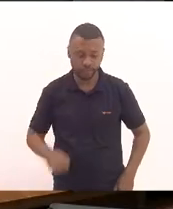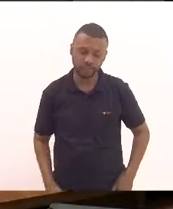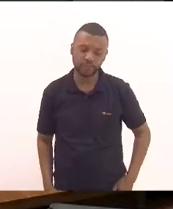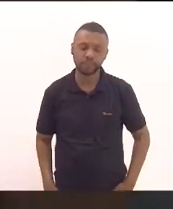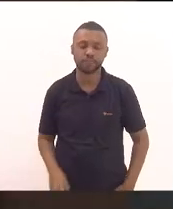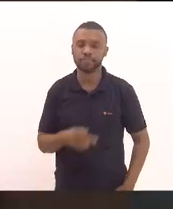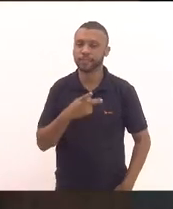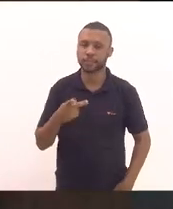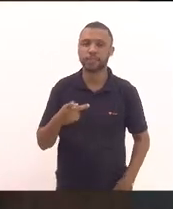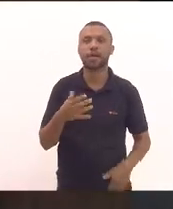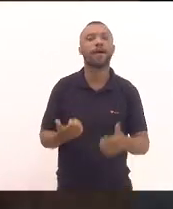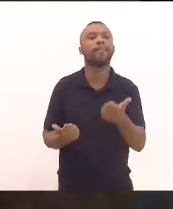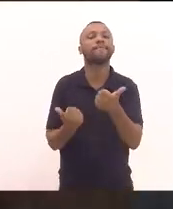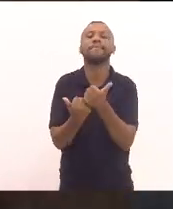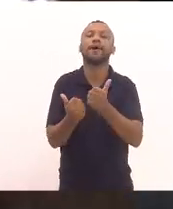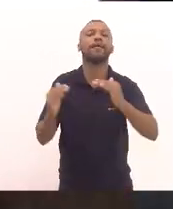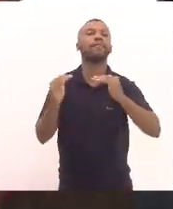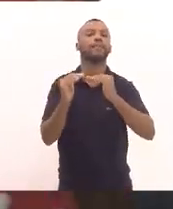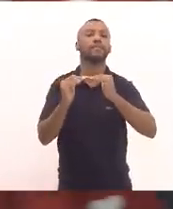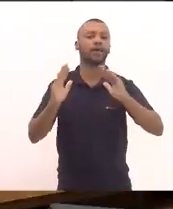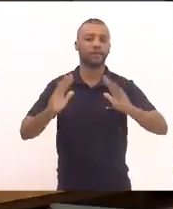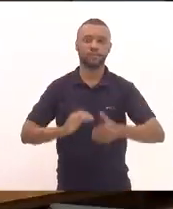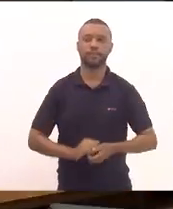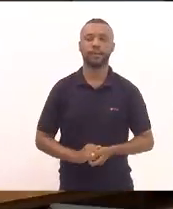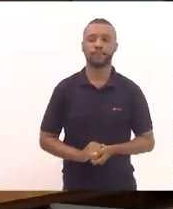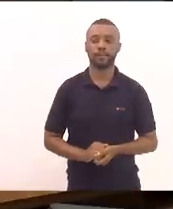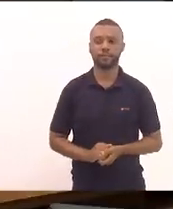Presidente, parecer favorável.